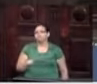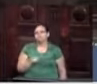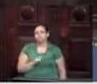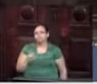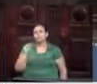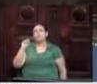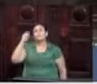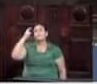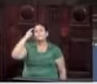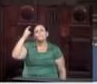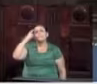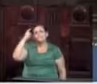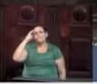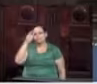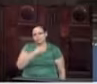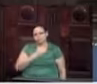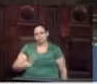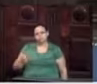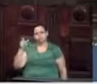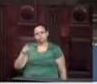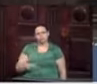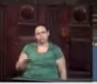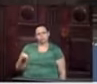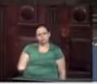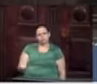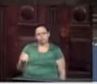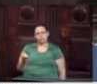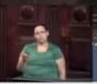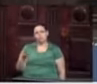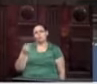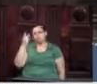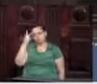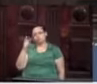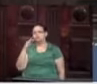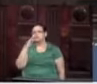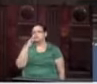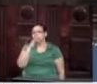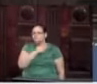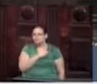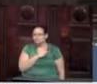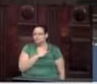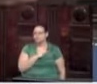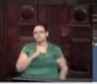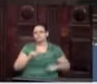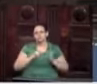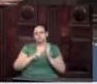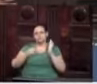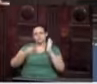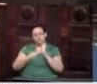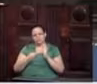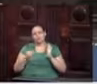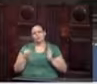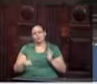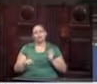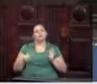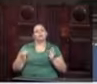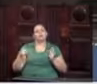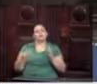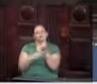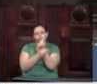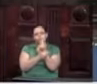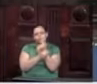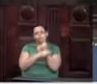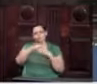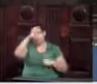o que pensam os governantes sobre o significado da segurança pública,